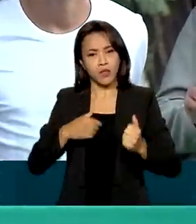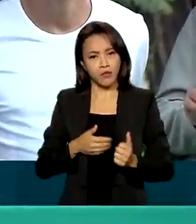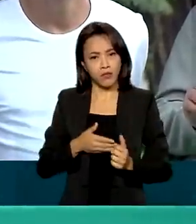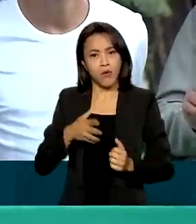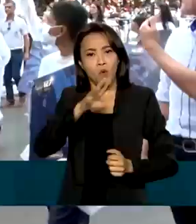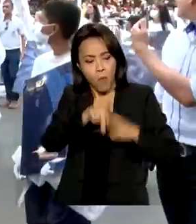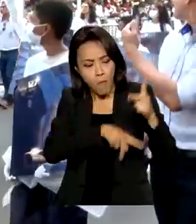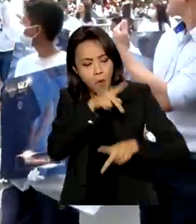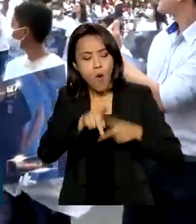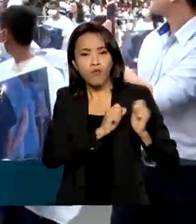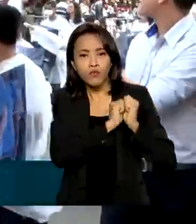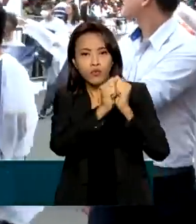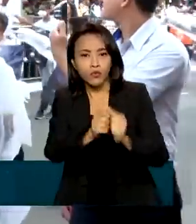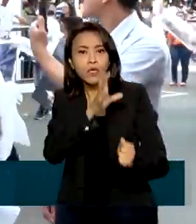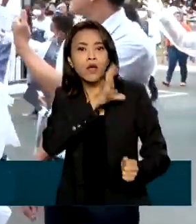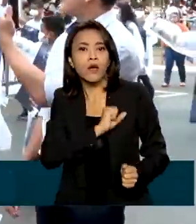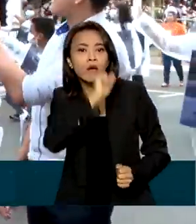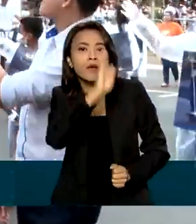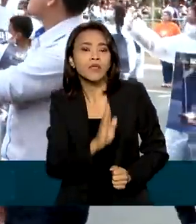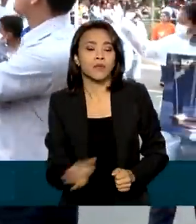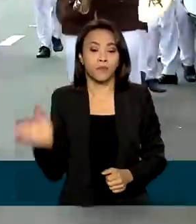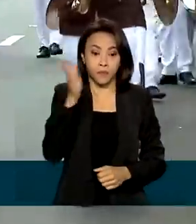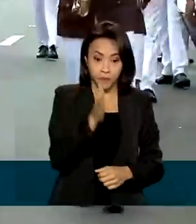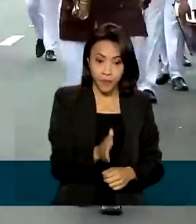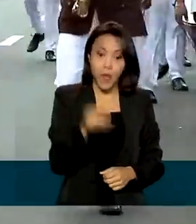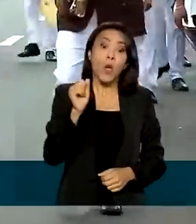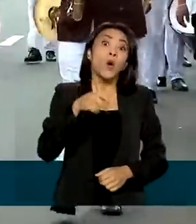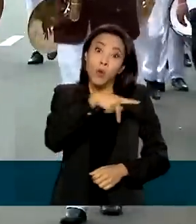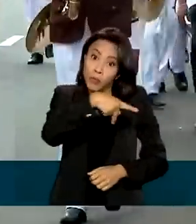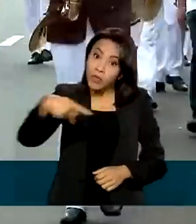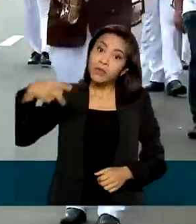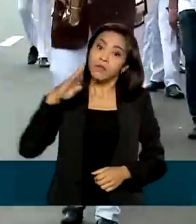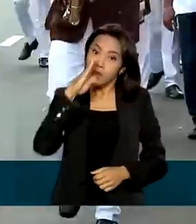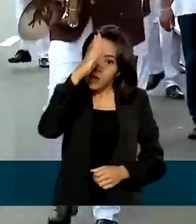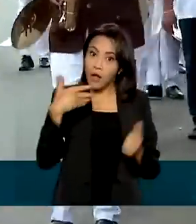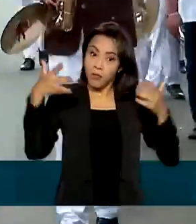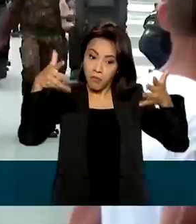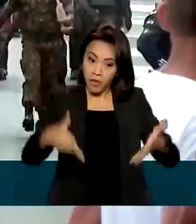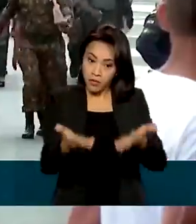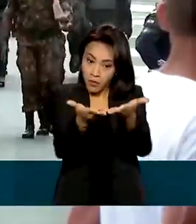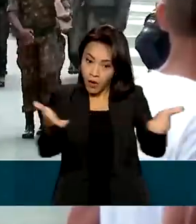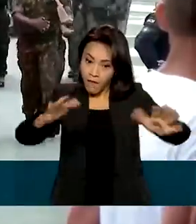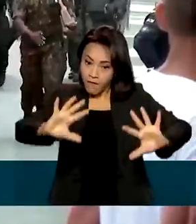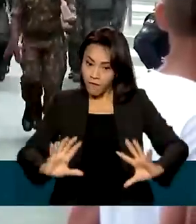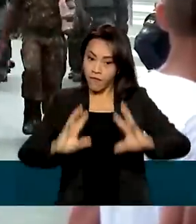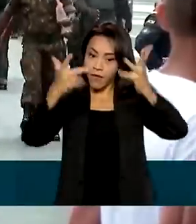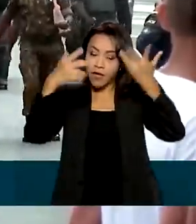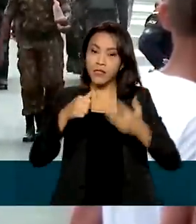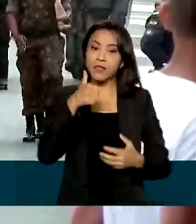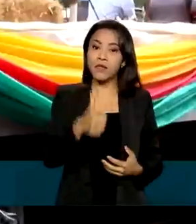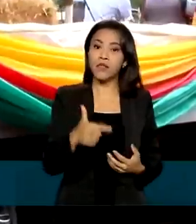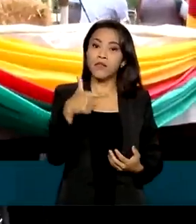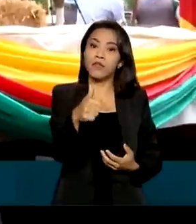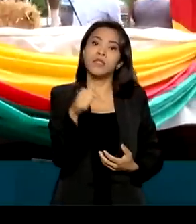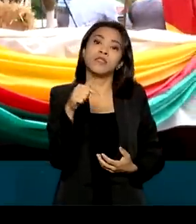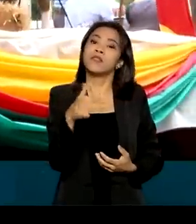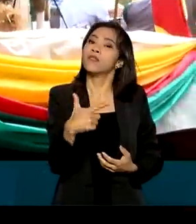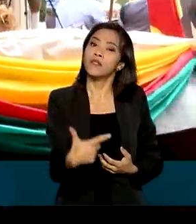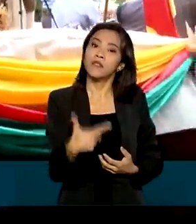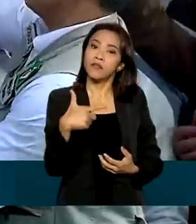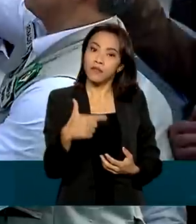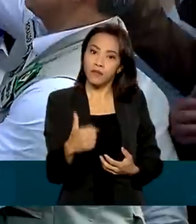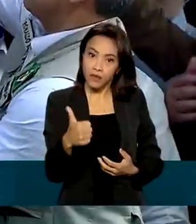com o povo que ama o Brasil o presidente bolsonaro também participou das festividades em comemoração aos 127 anos de